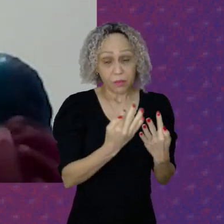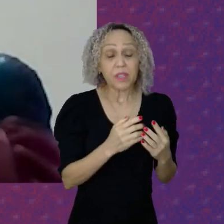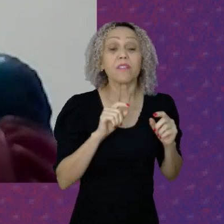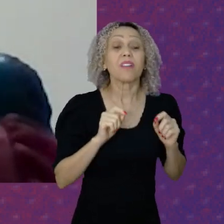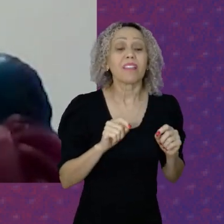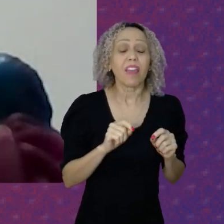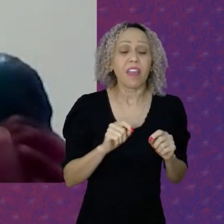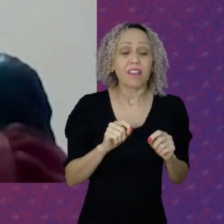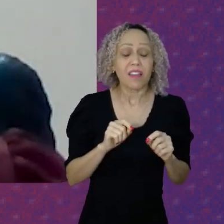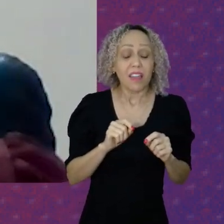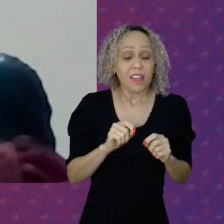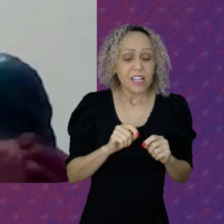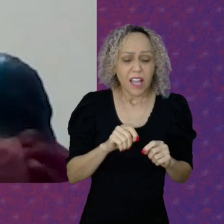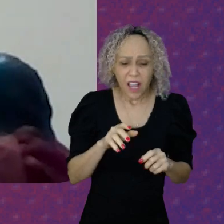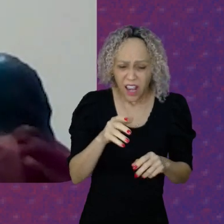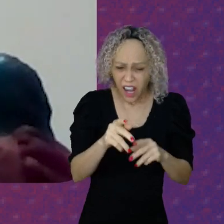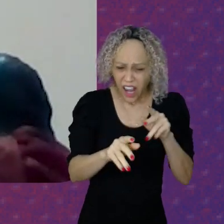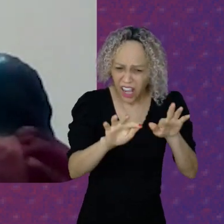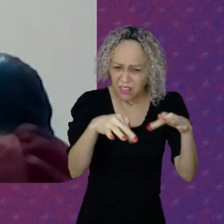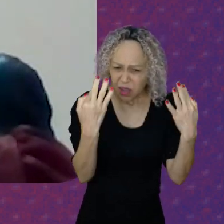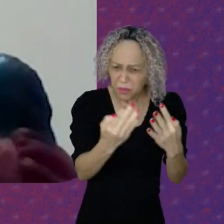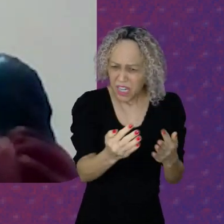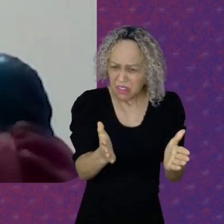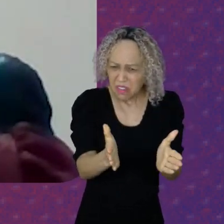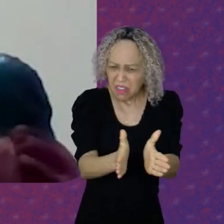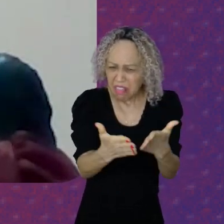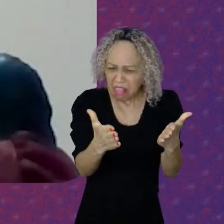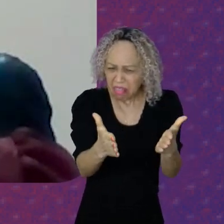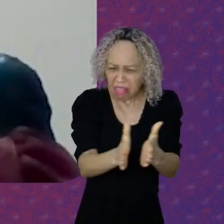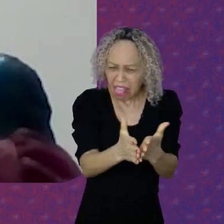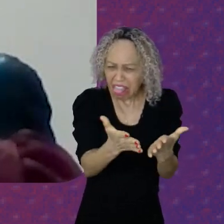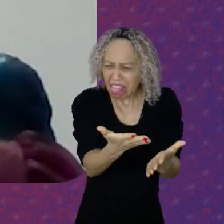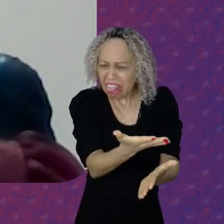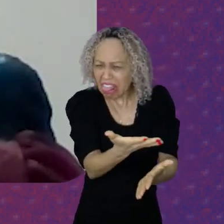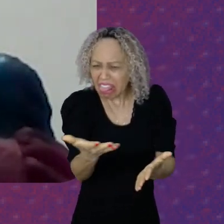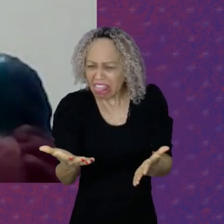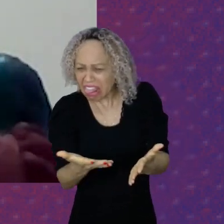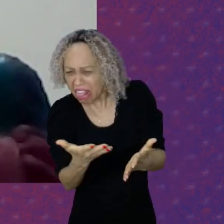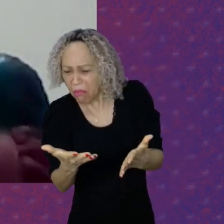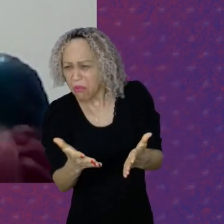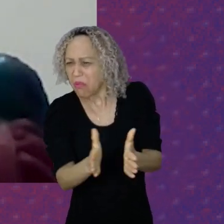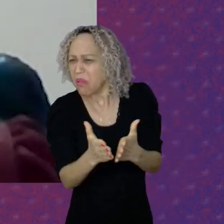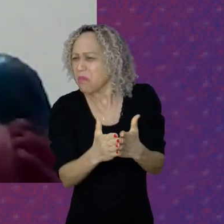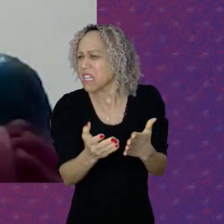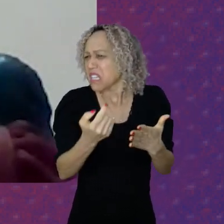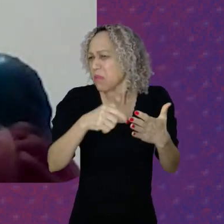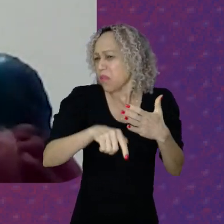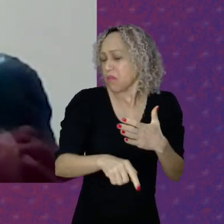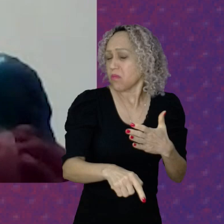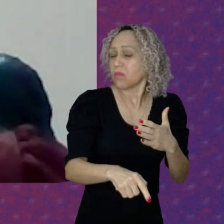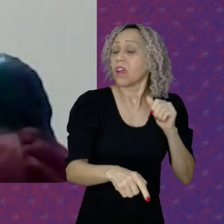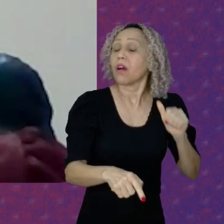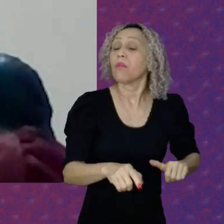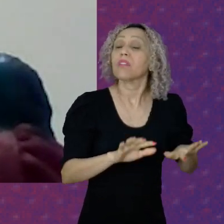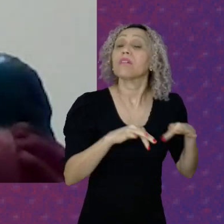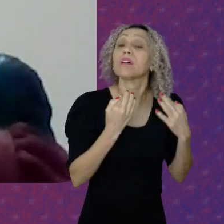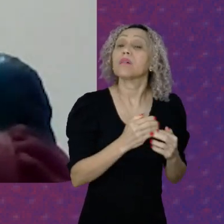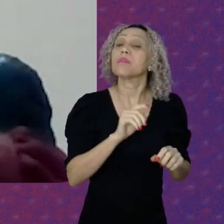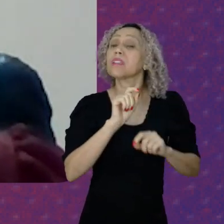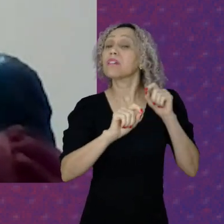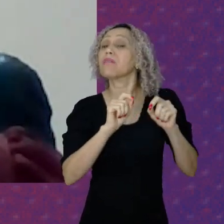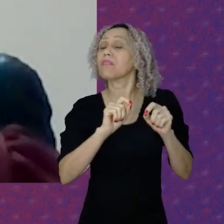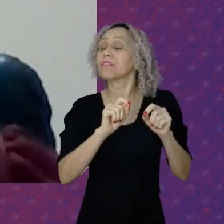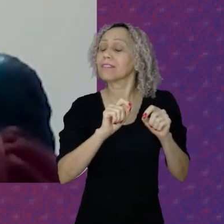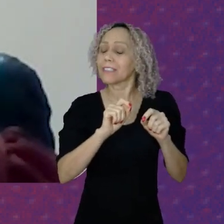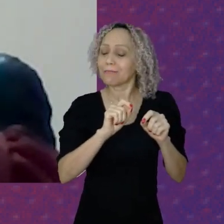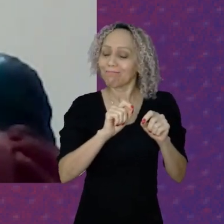um índice alto de famílias em vulnerabilidade social, em extrema pobreza, que desde a sua criação, esse programa